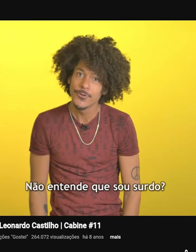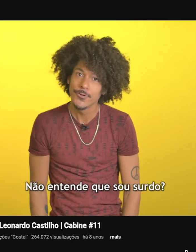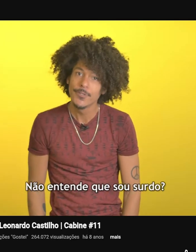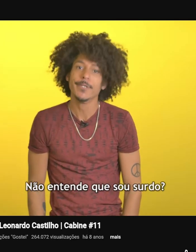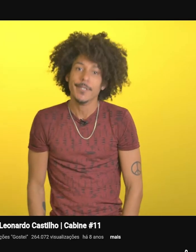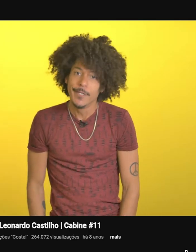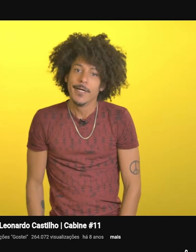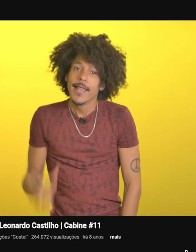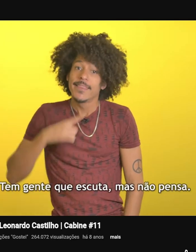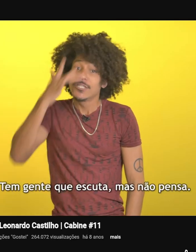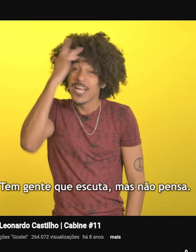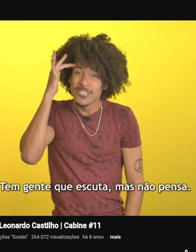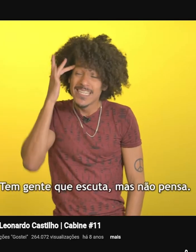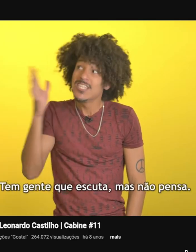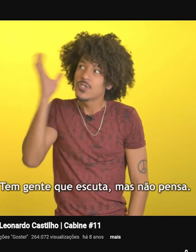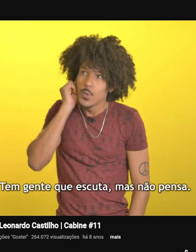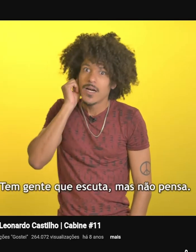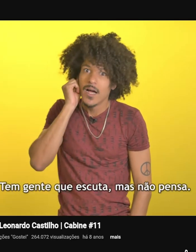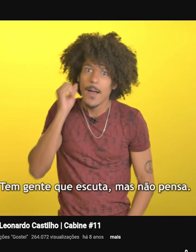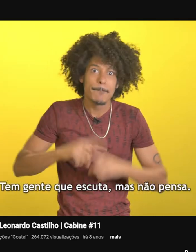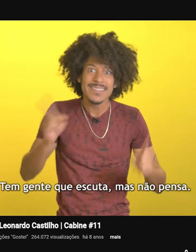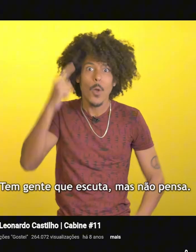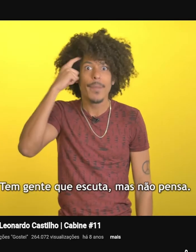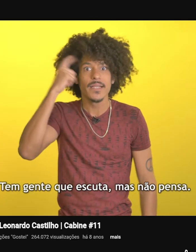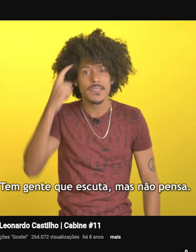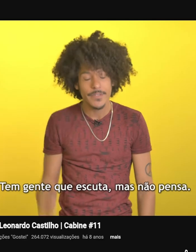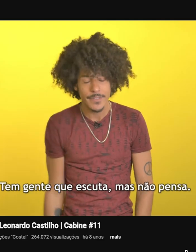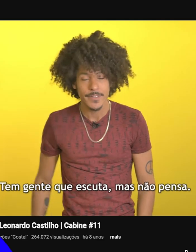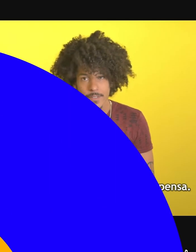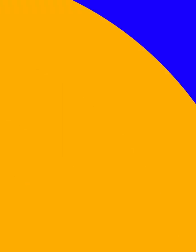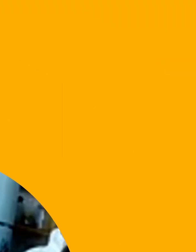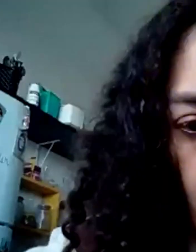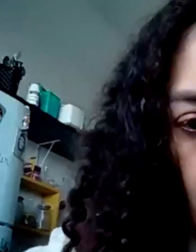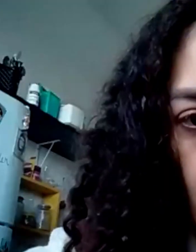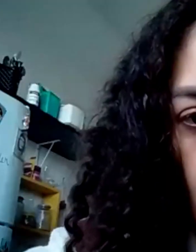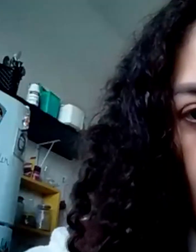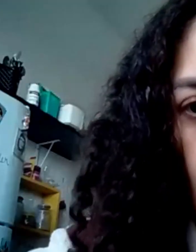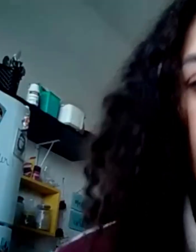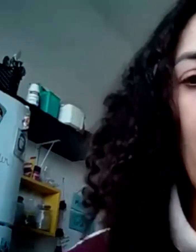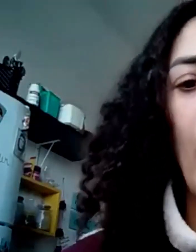surdo. Tem gente que escuta, mas não pensa.